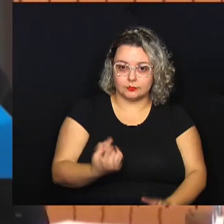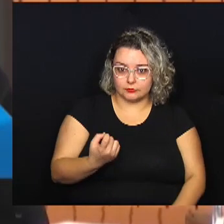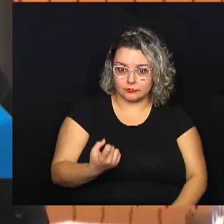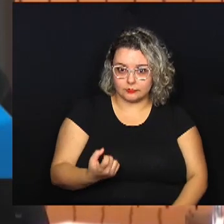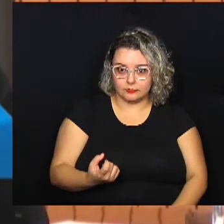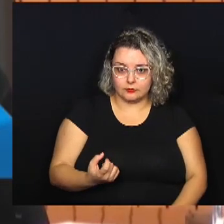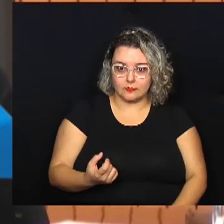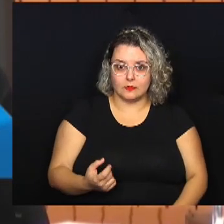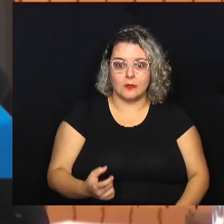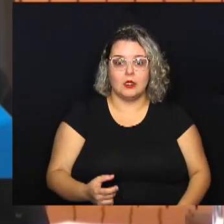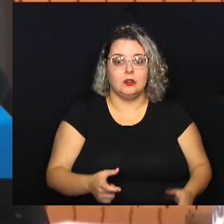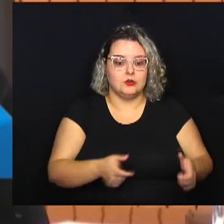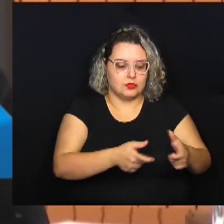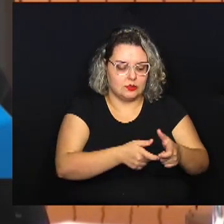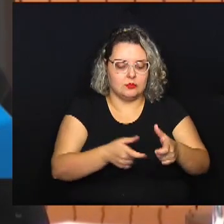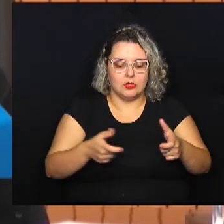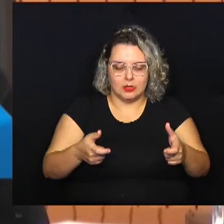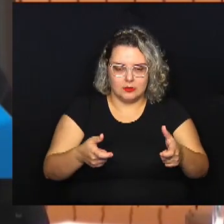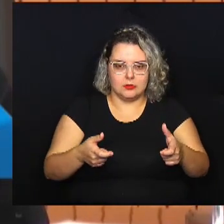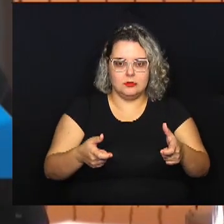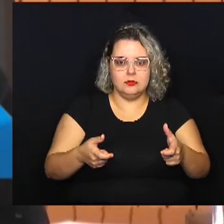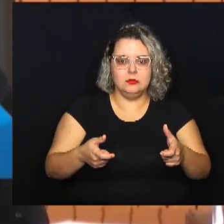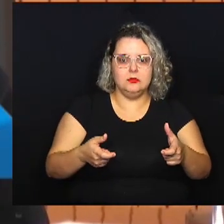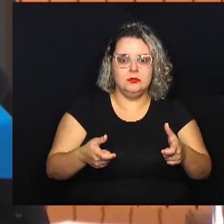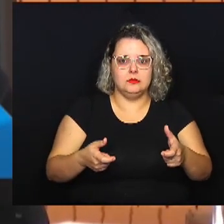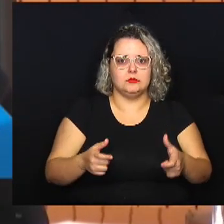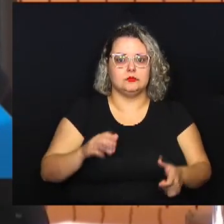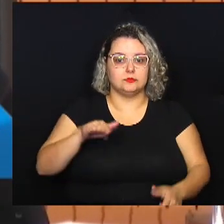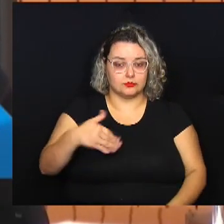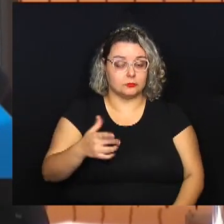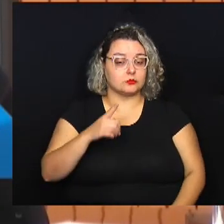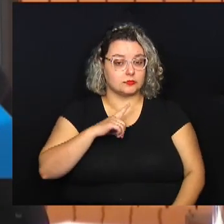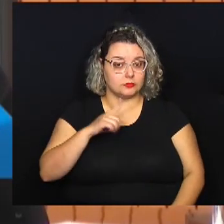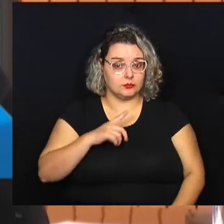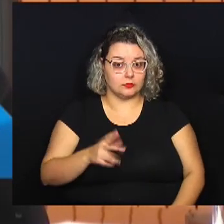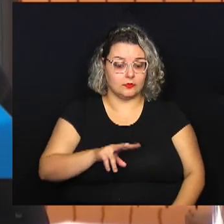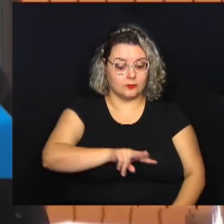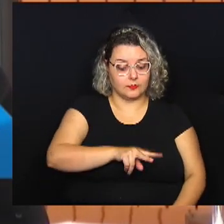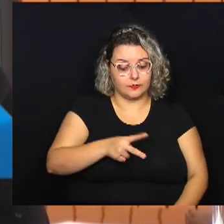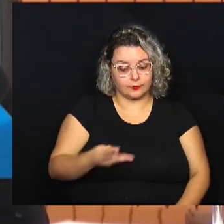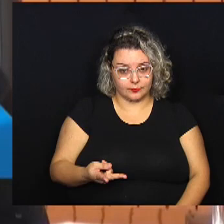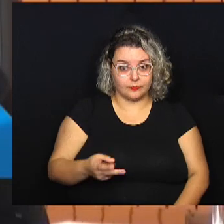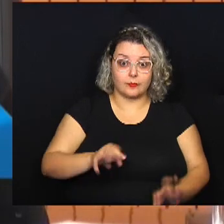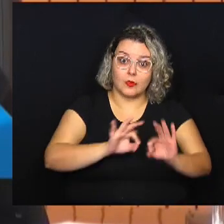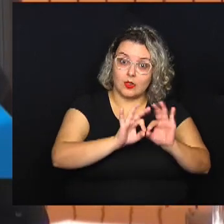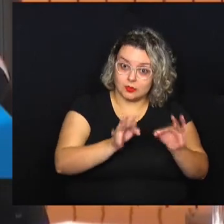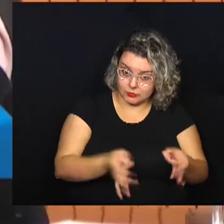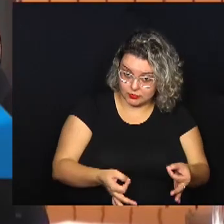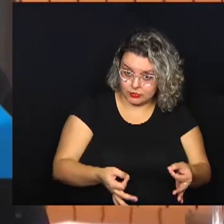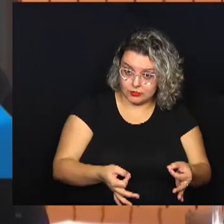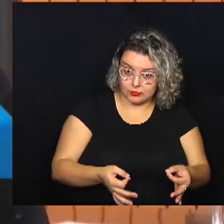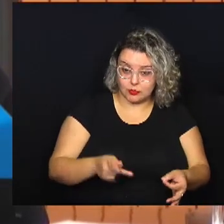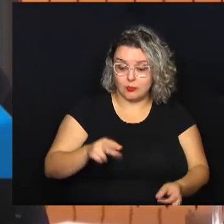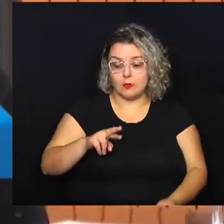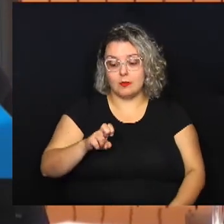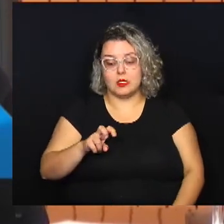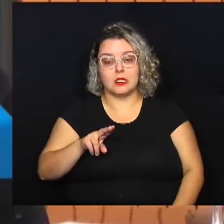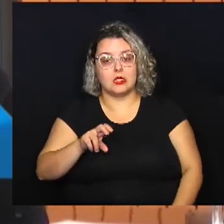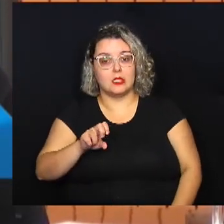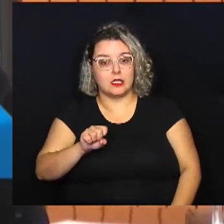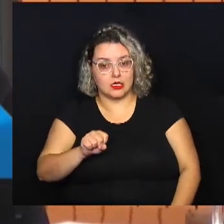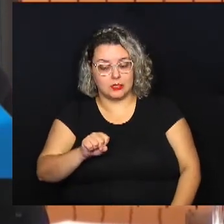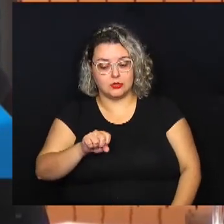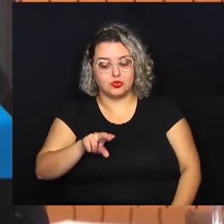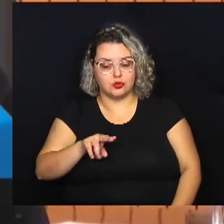pequenos e médios, eles praticamente, quando eles tentam transferir do simples para o presumido e depois para